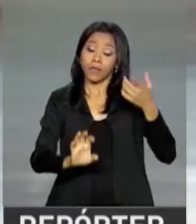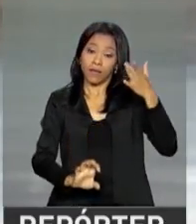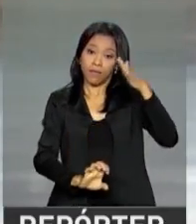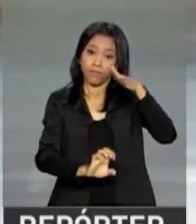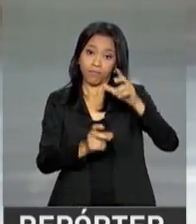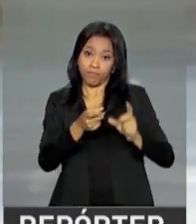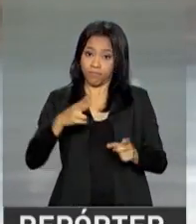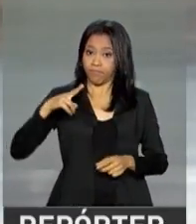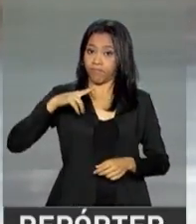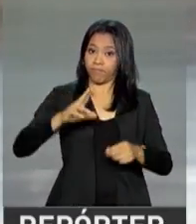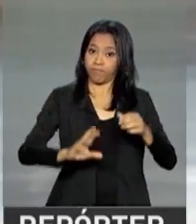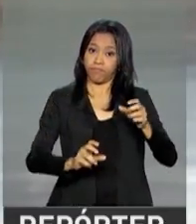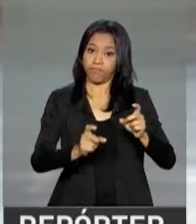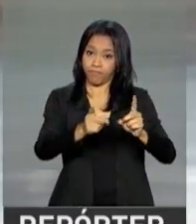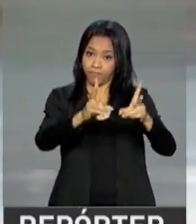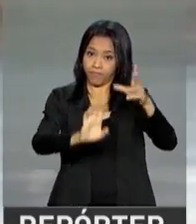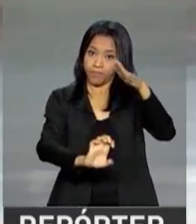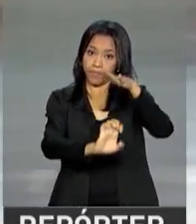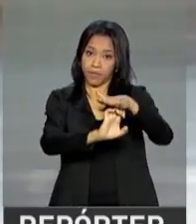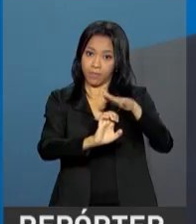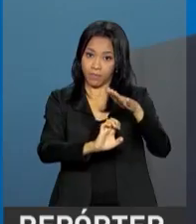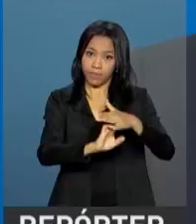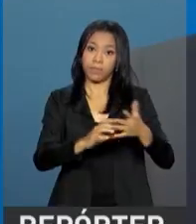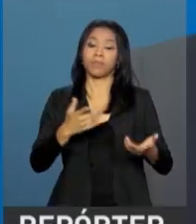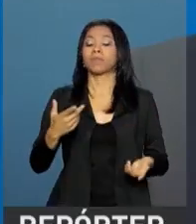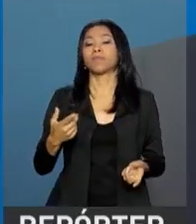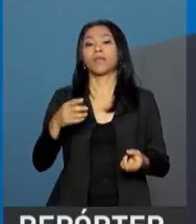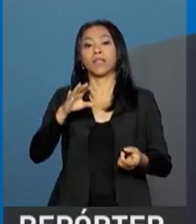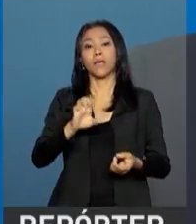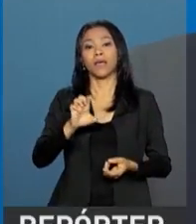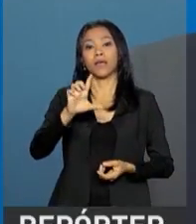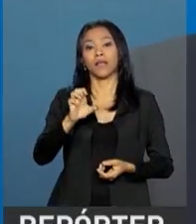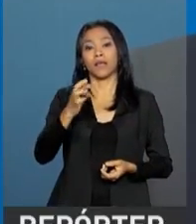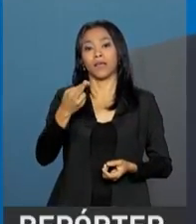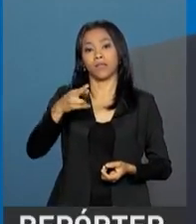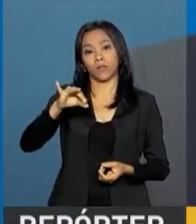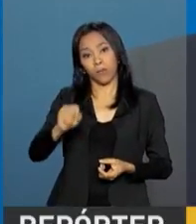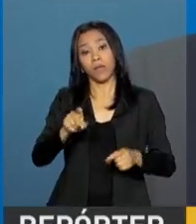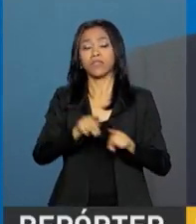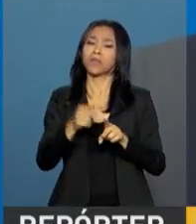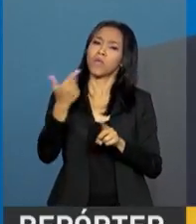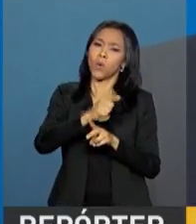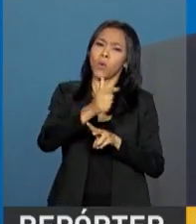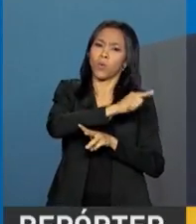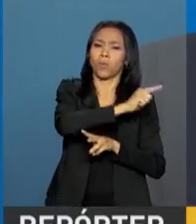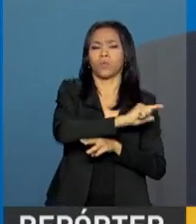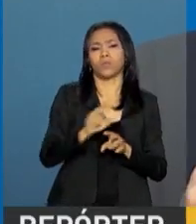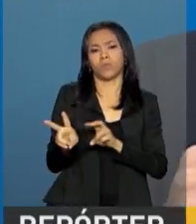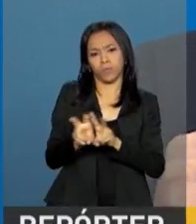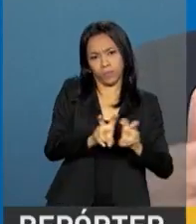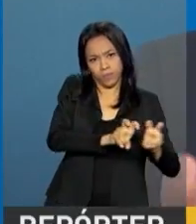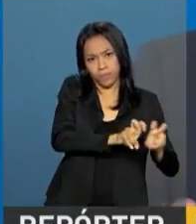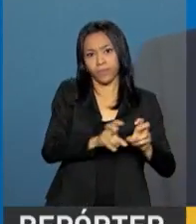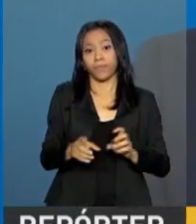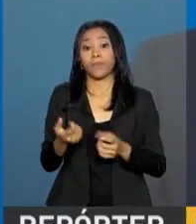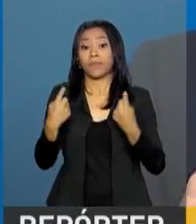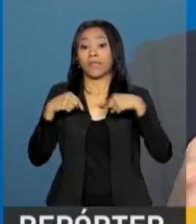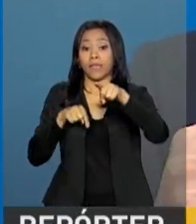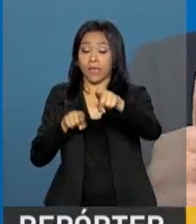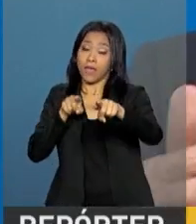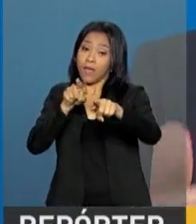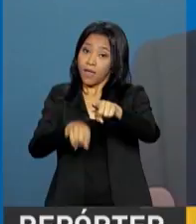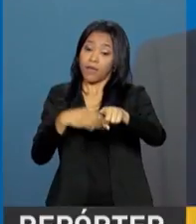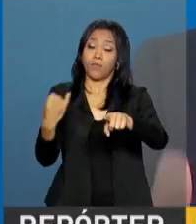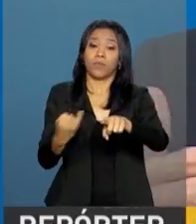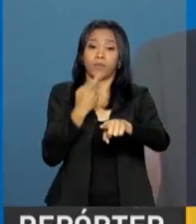reforma dos impostos pis e cofins é um algo fundamental para a produtividade do país para a